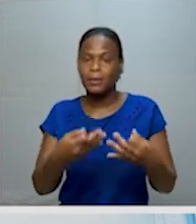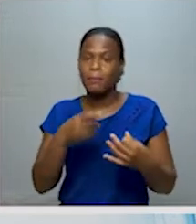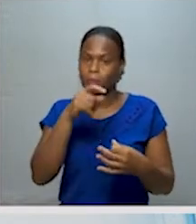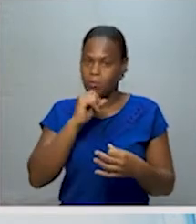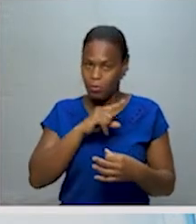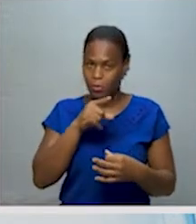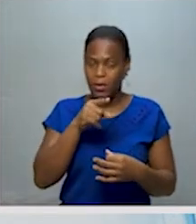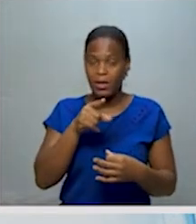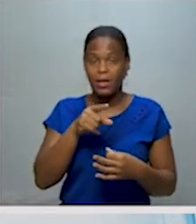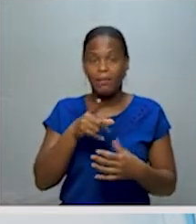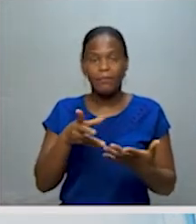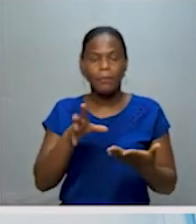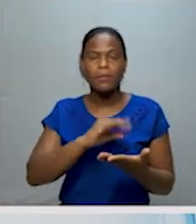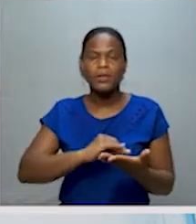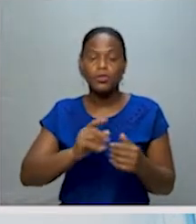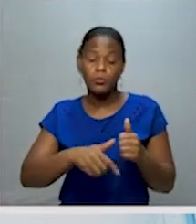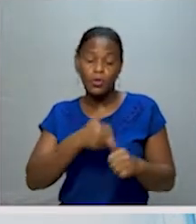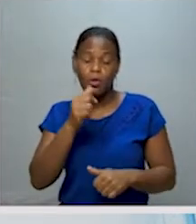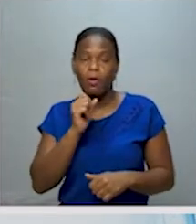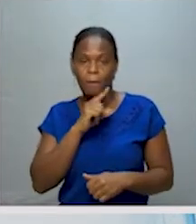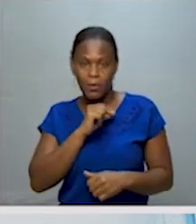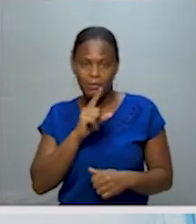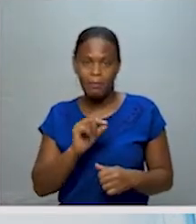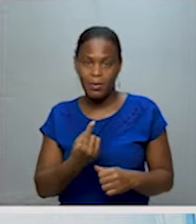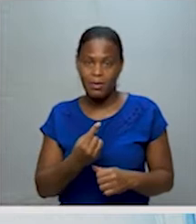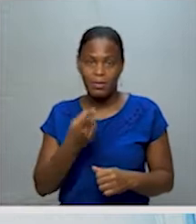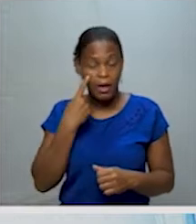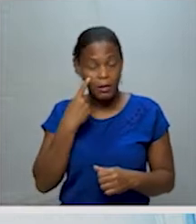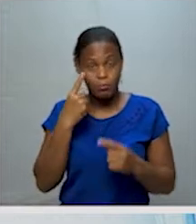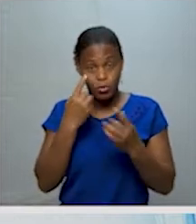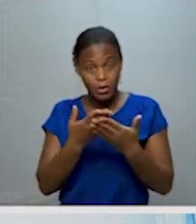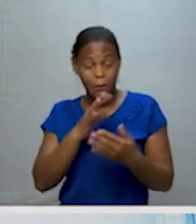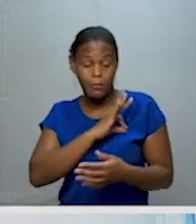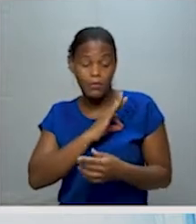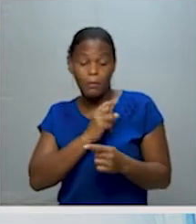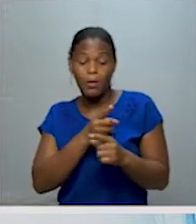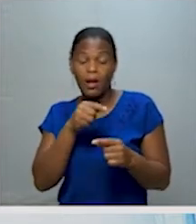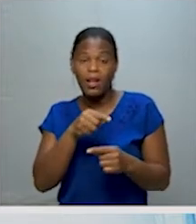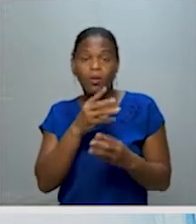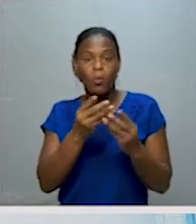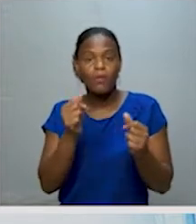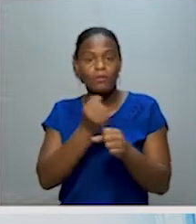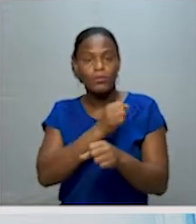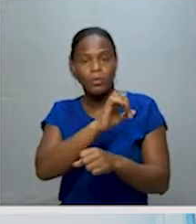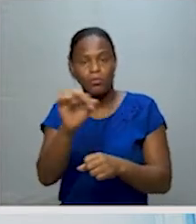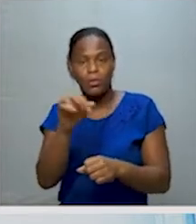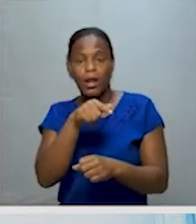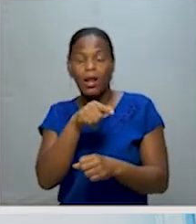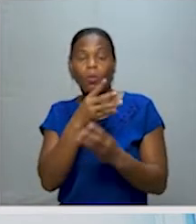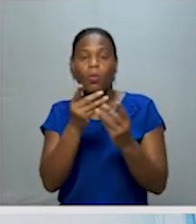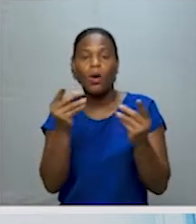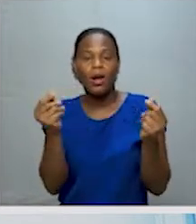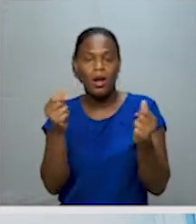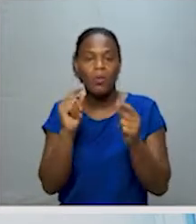que puderem. E o melhor possível para tentar mostrar ao professor, porque é ali que qualifica o seu trabalho. Ali que está